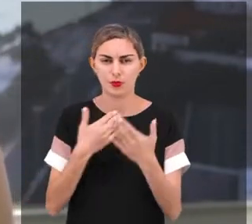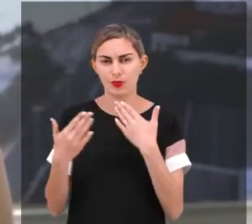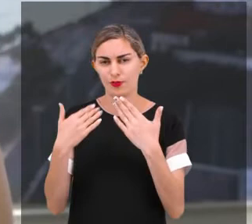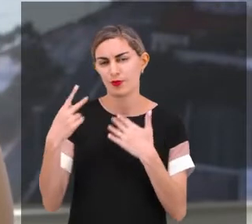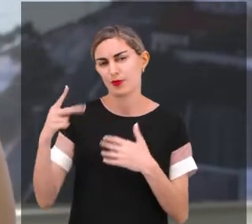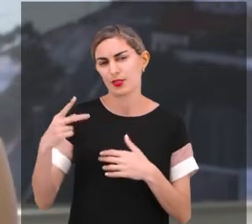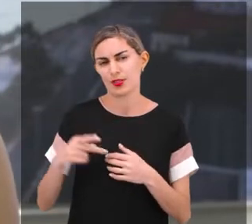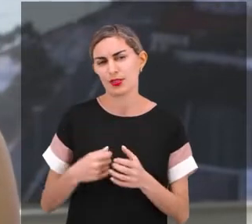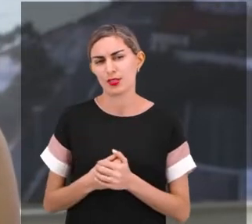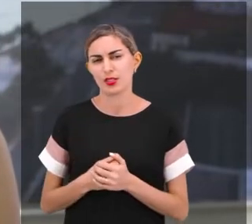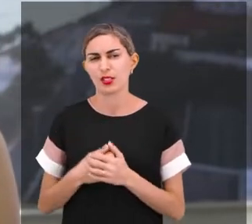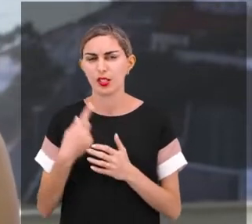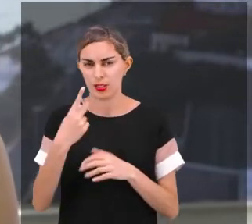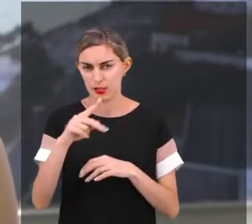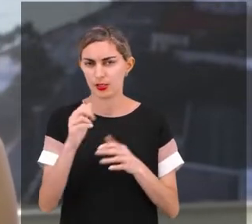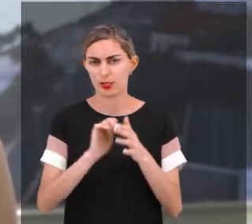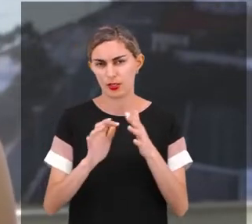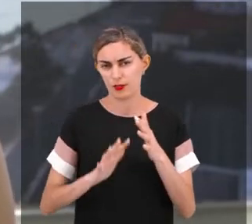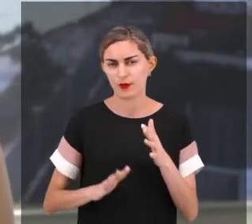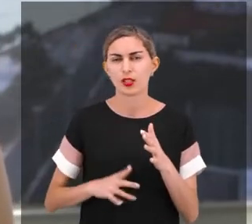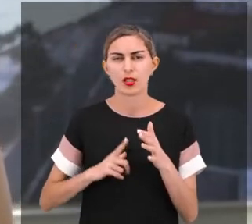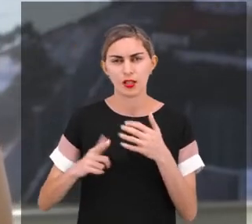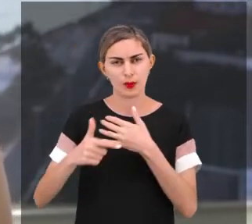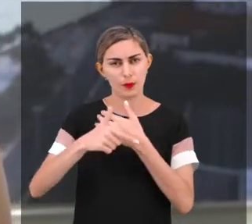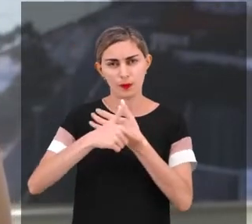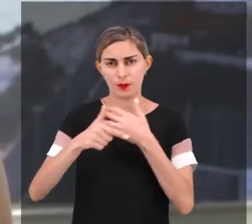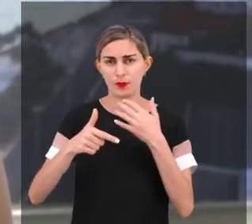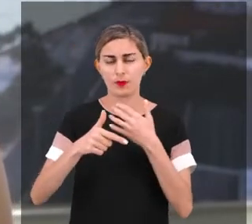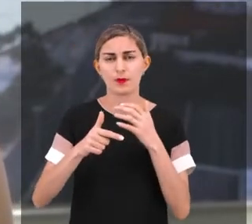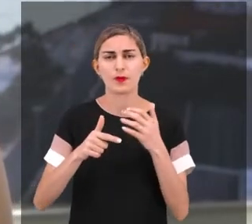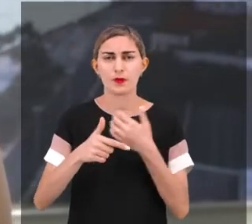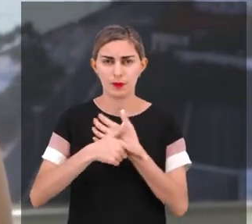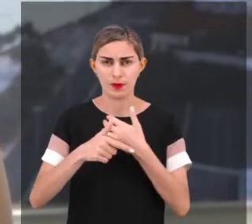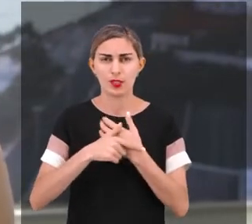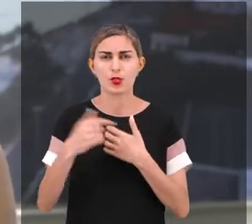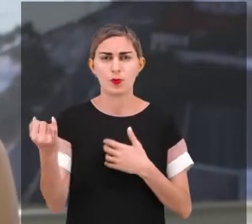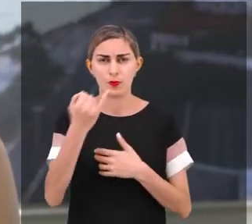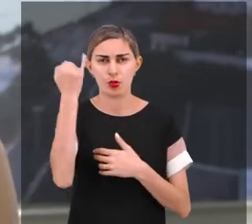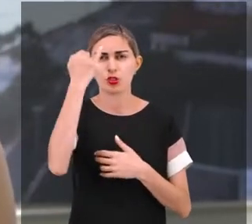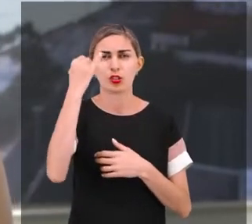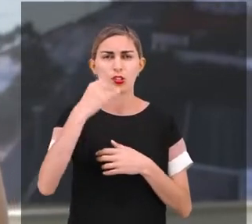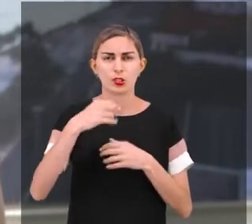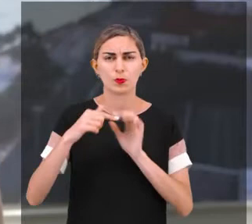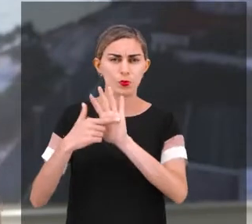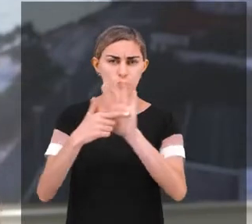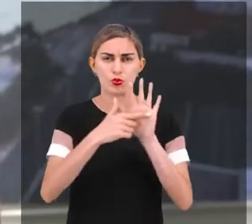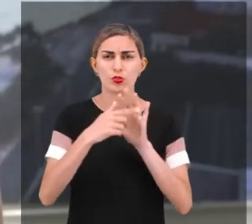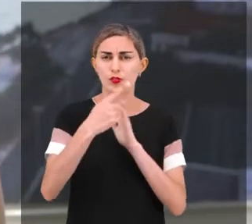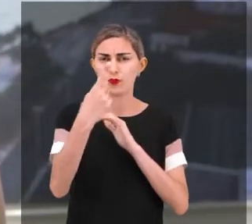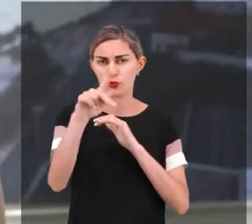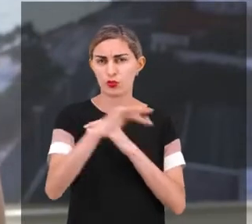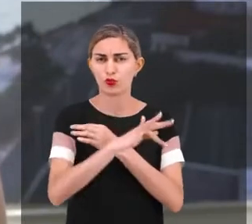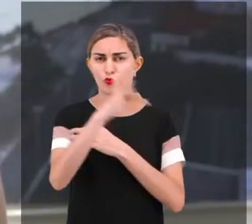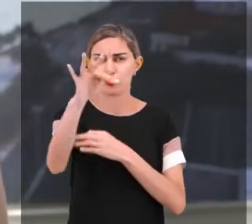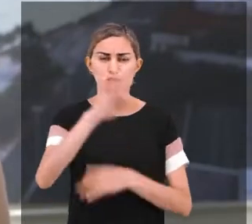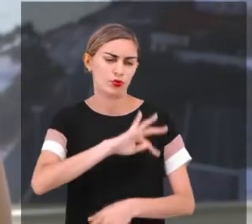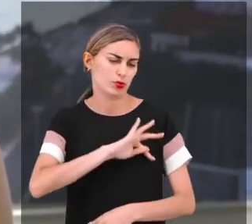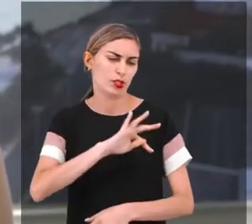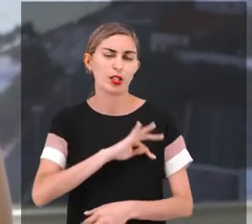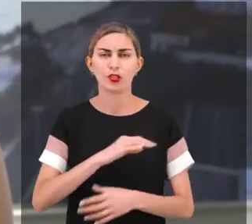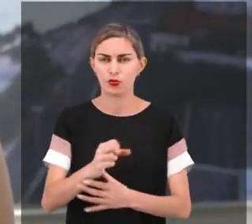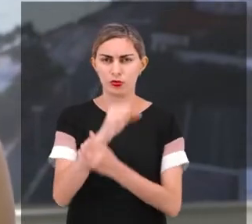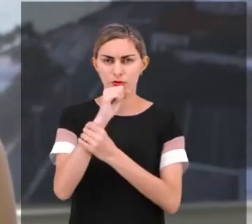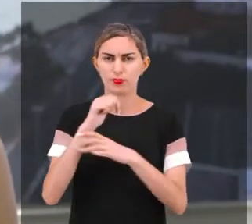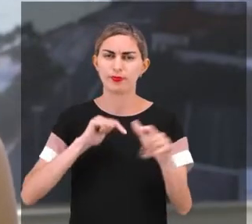Luiz vai conversar conosco. Essa atividade tem um papel importante, é trazer para vocês, futuros alunos, futuros técnicos da